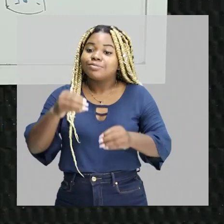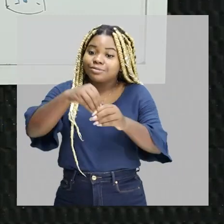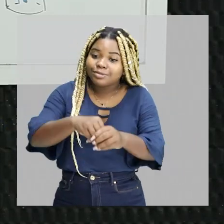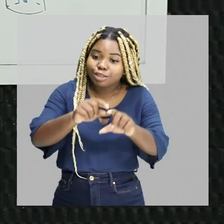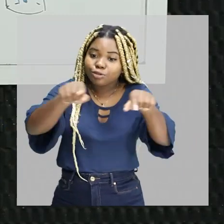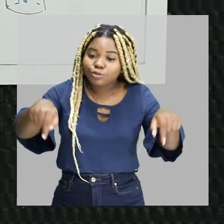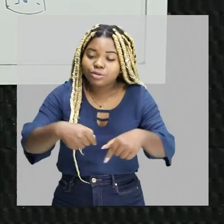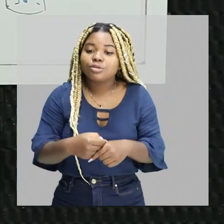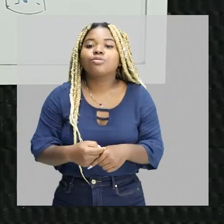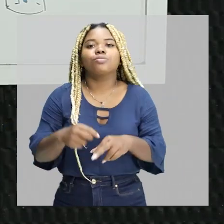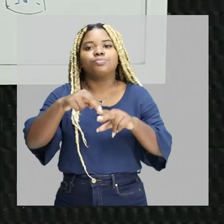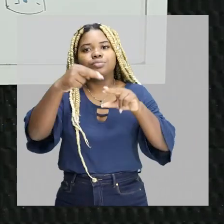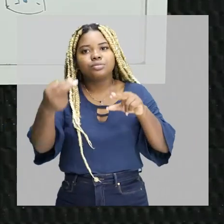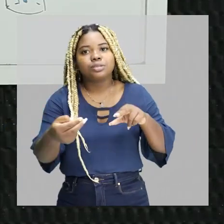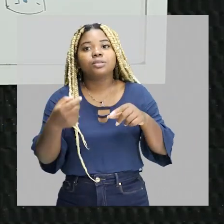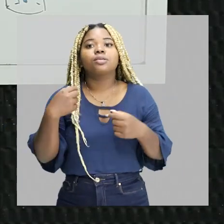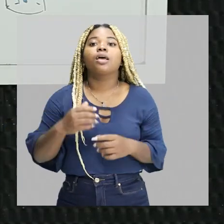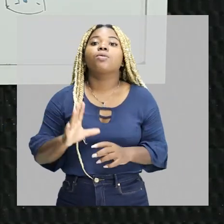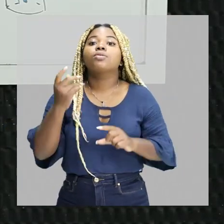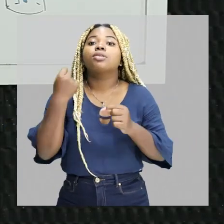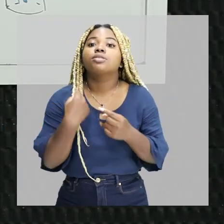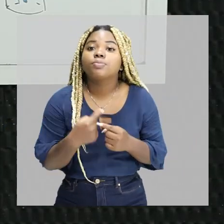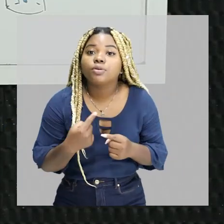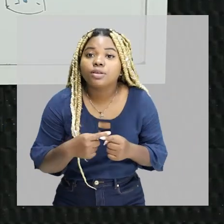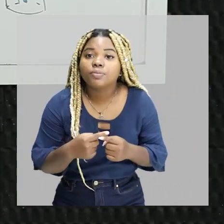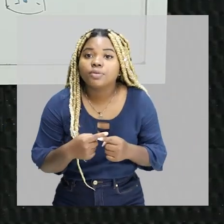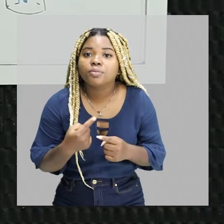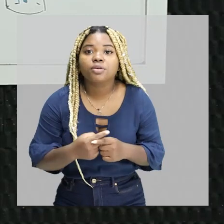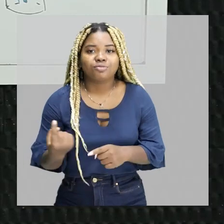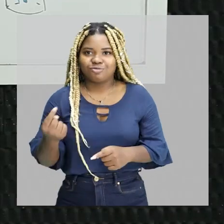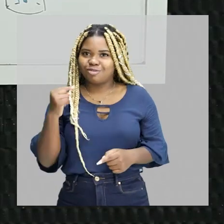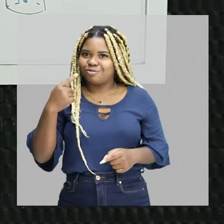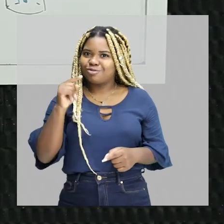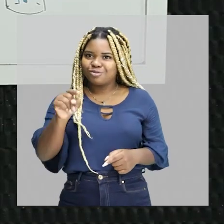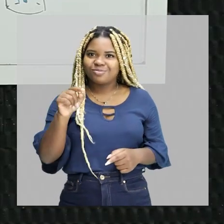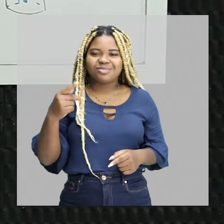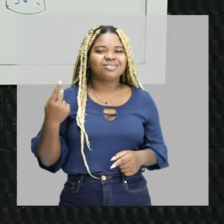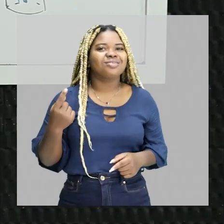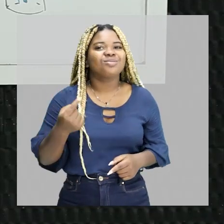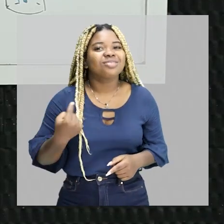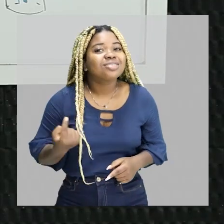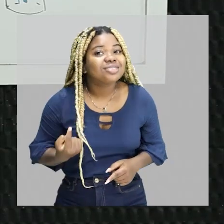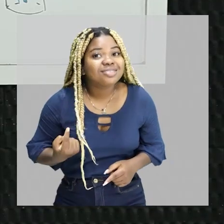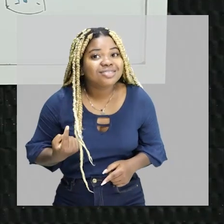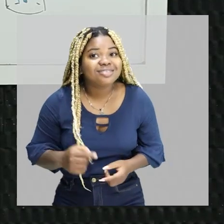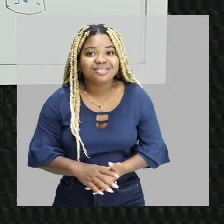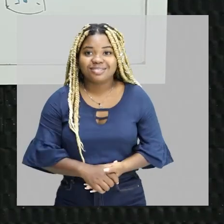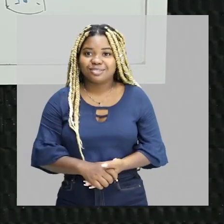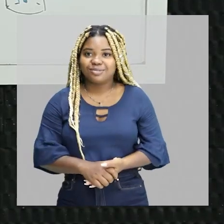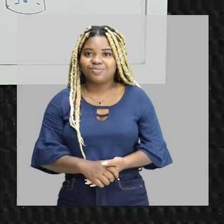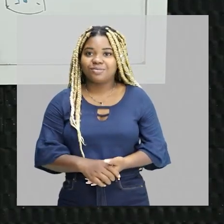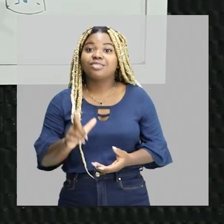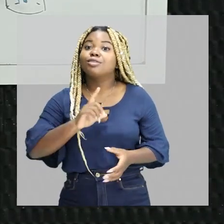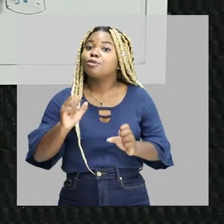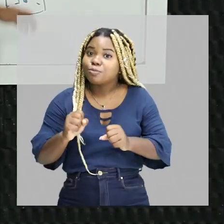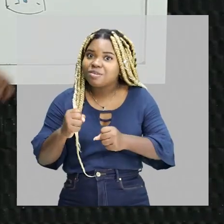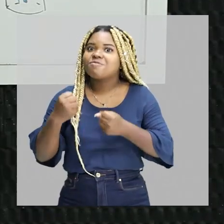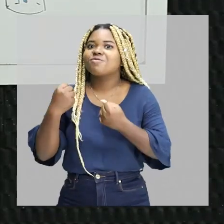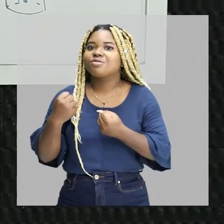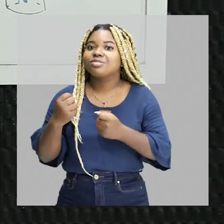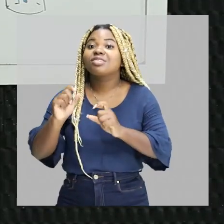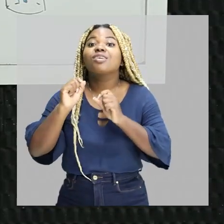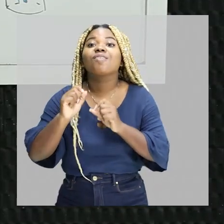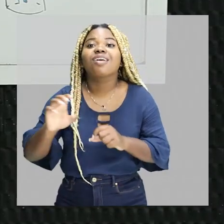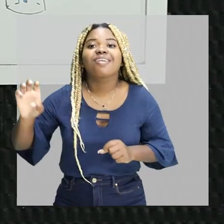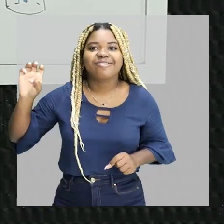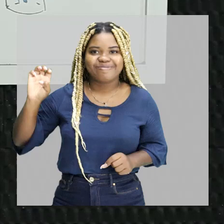você não está levantando ela sozinha. Existe uma força que está também ajudando que você levante ela. Essa força é justamente o